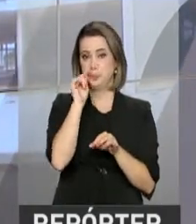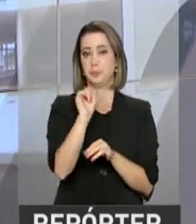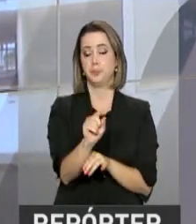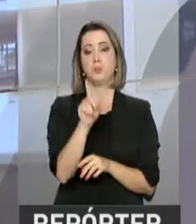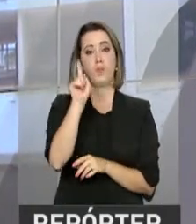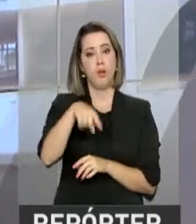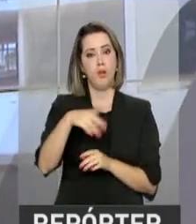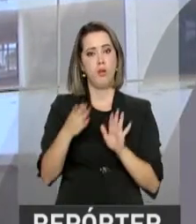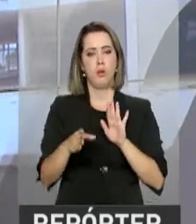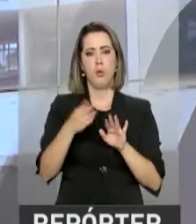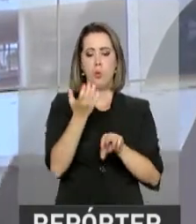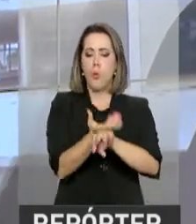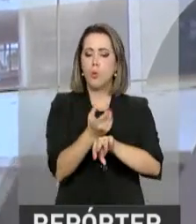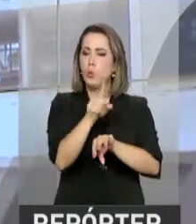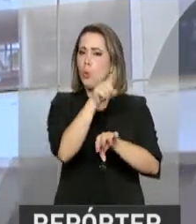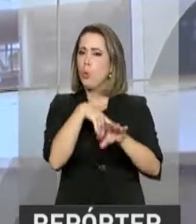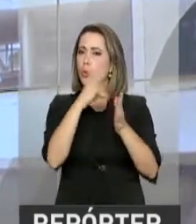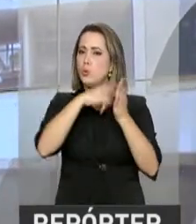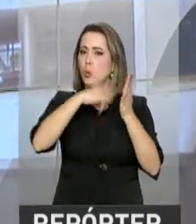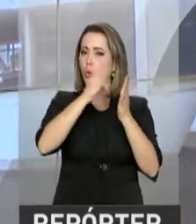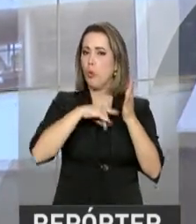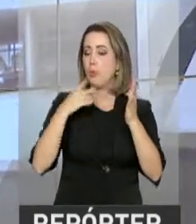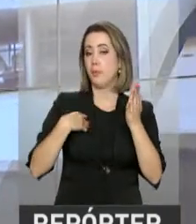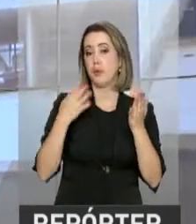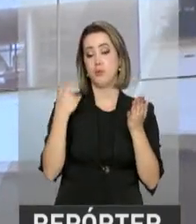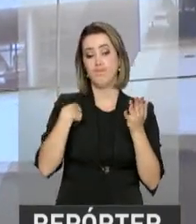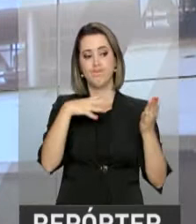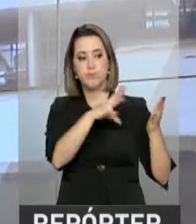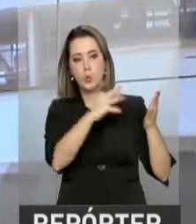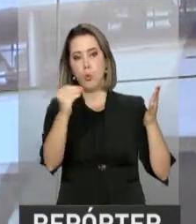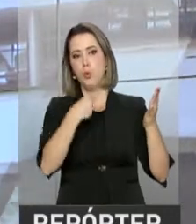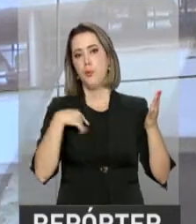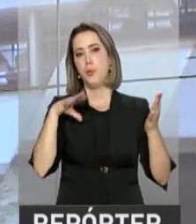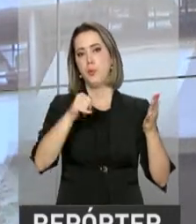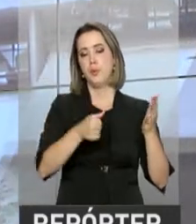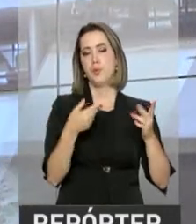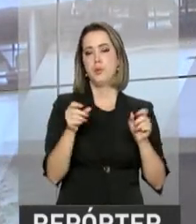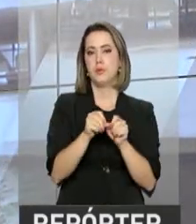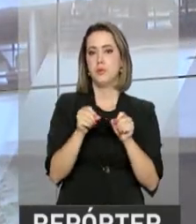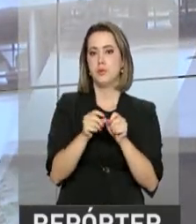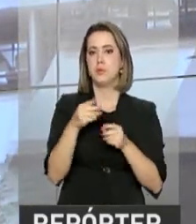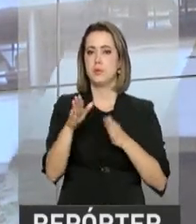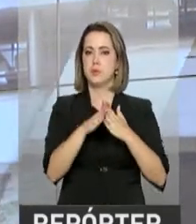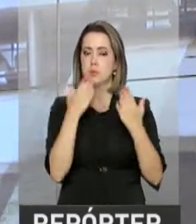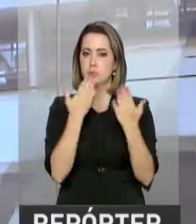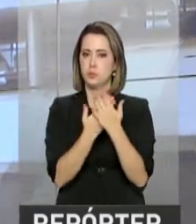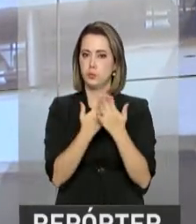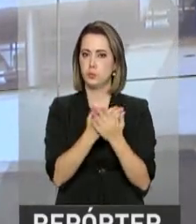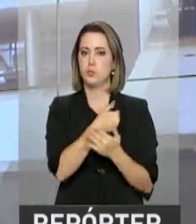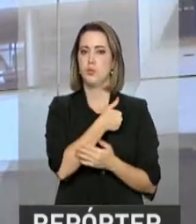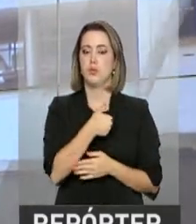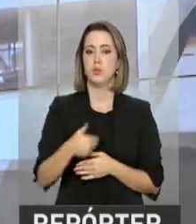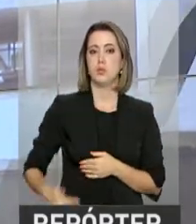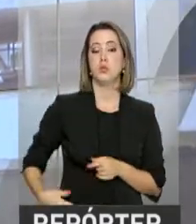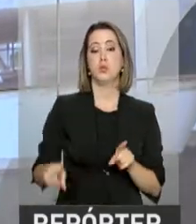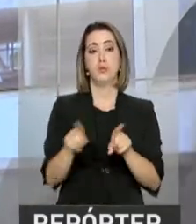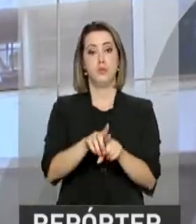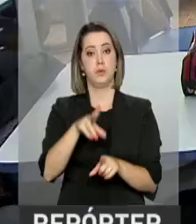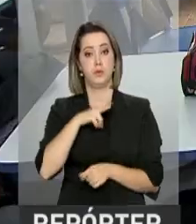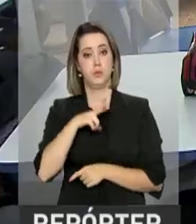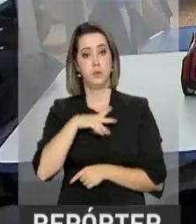elaboração dos currículos de educação infantil e ensino fundamental em escolas públicas e privadas de todo o